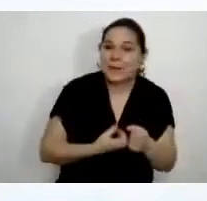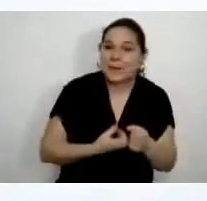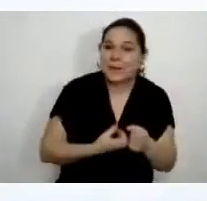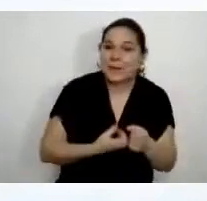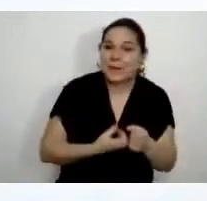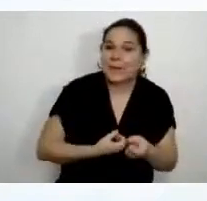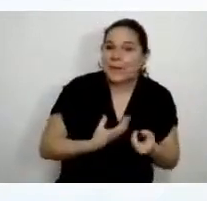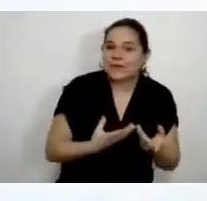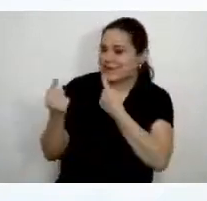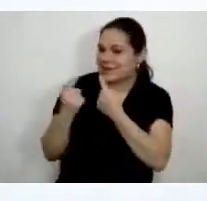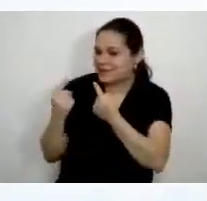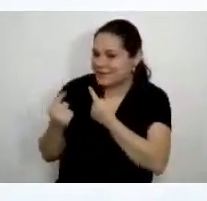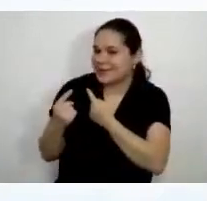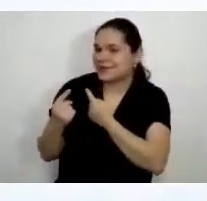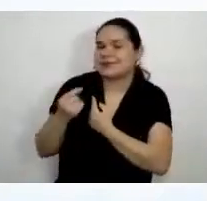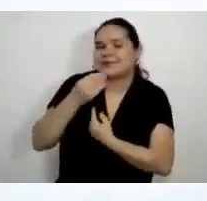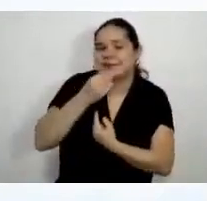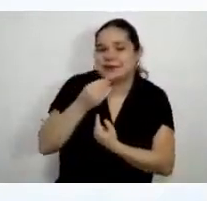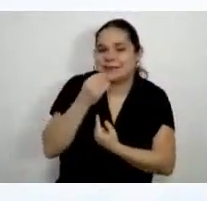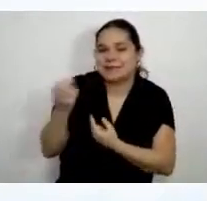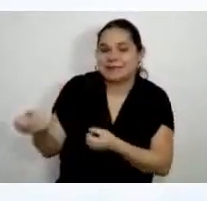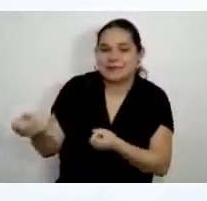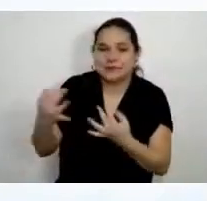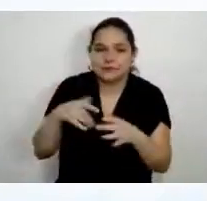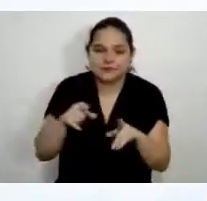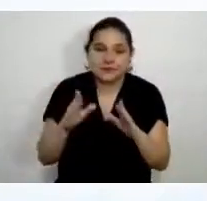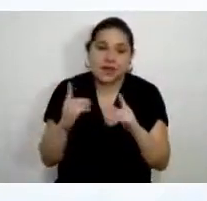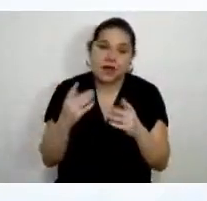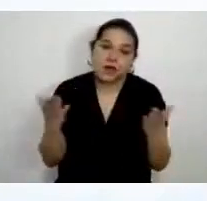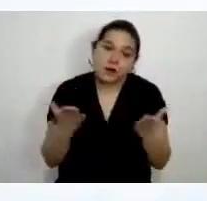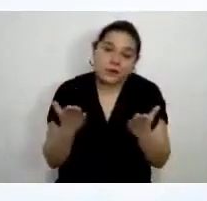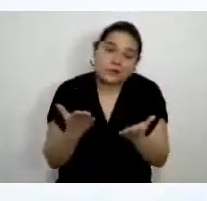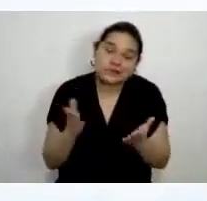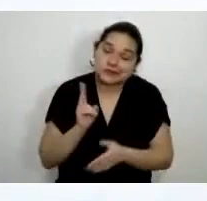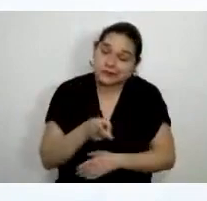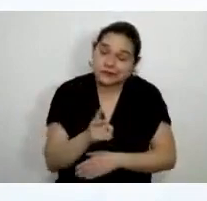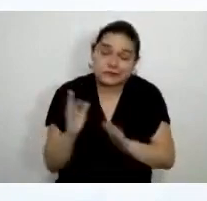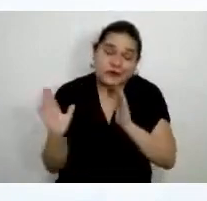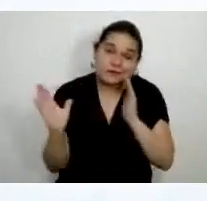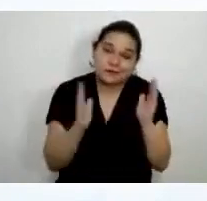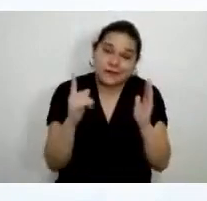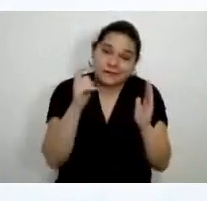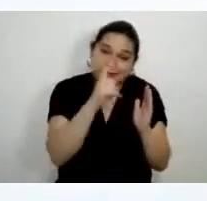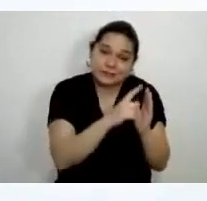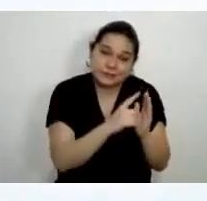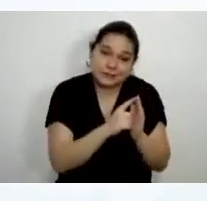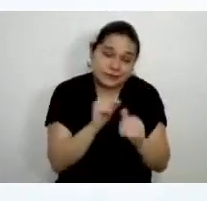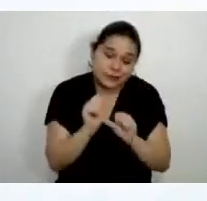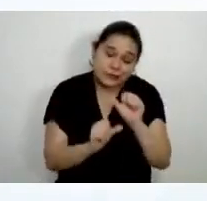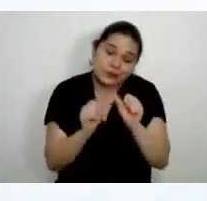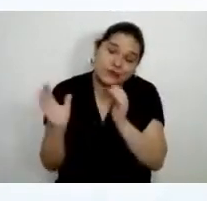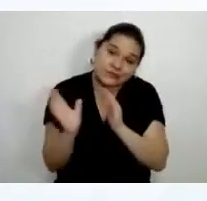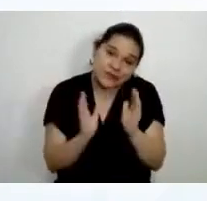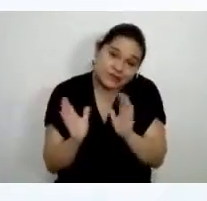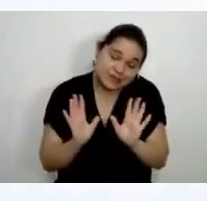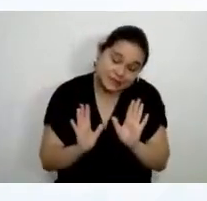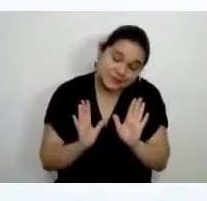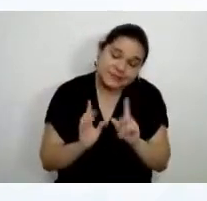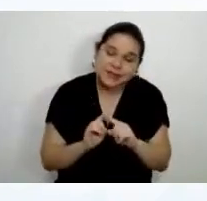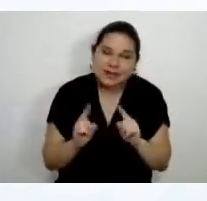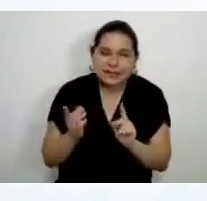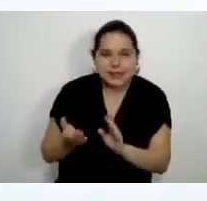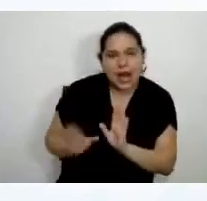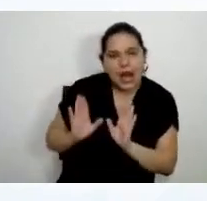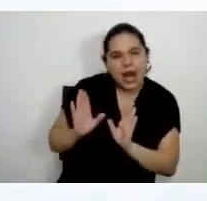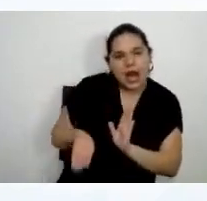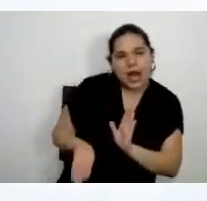fase, ainda foi naquela fase, hoje ainda é aquela fase, a gente não mudou de fase, né, doutor? Mas era no começo,